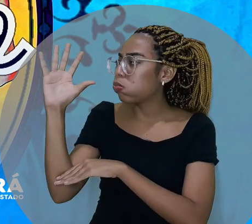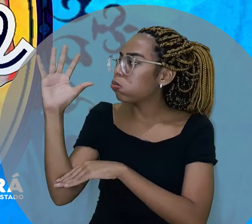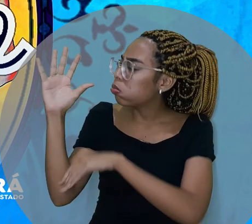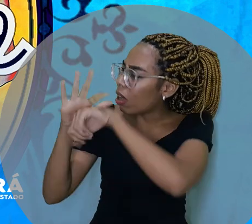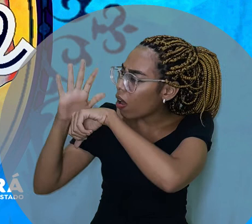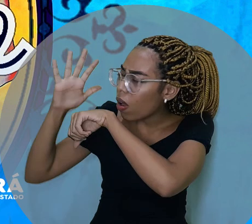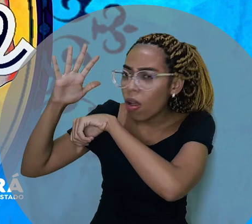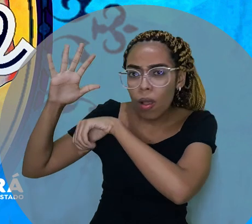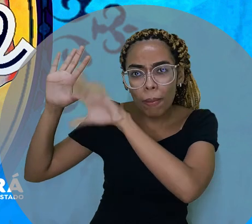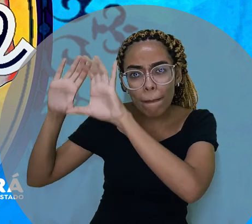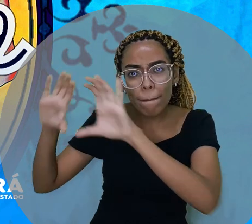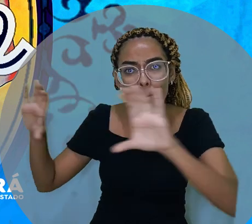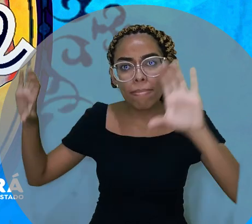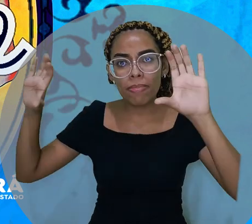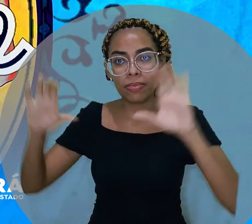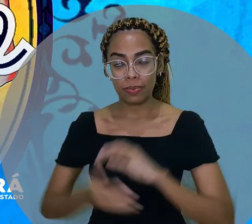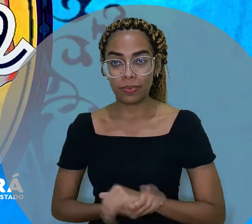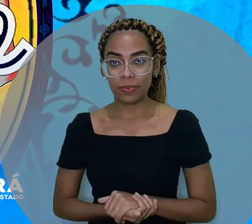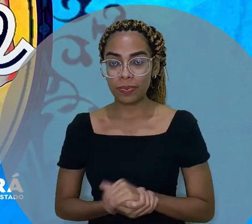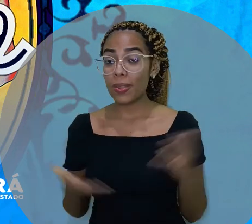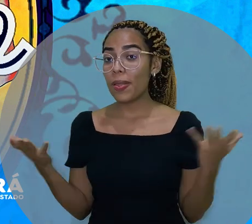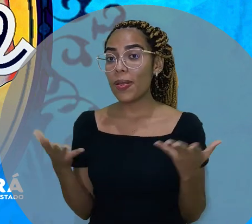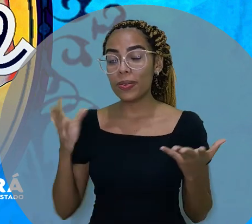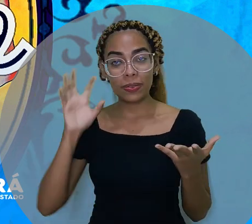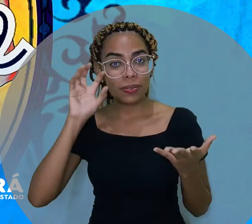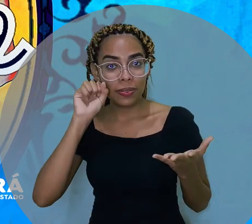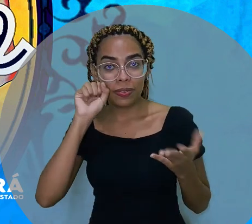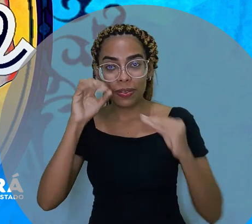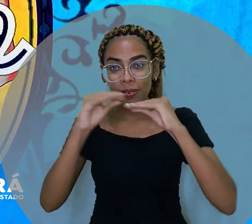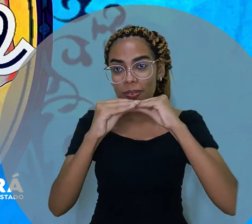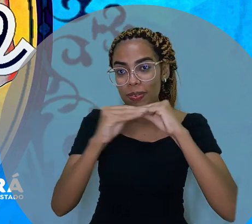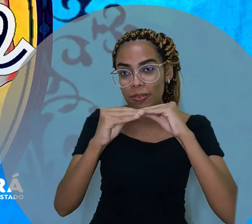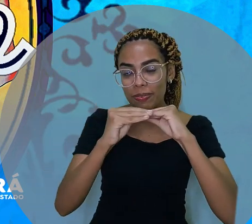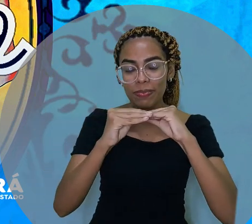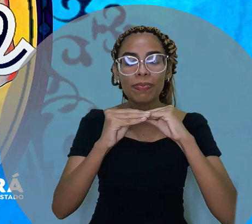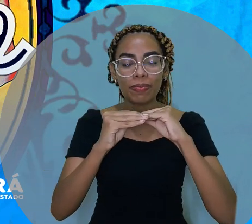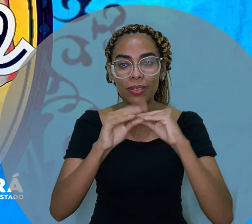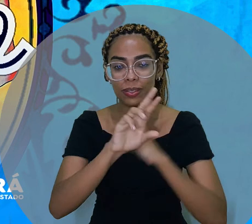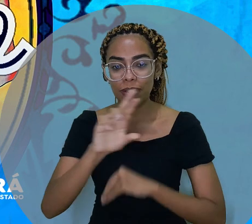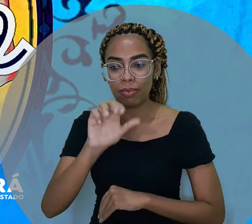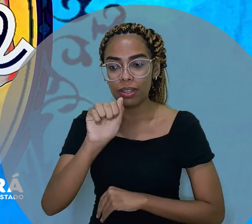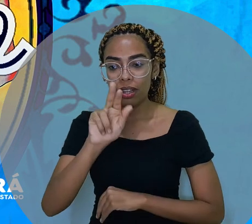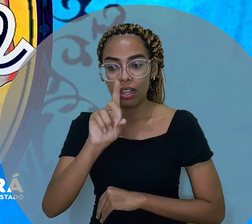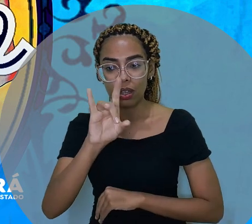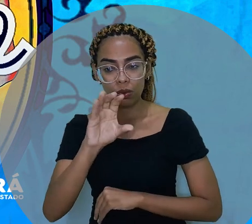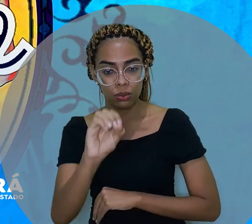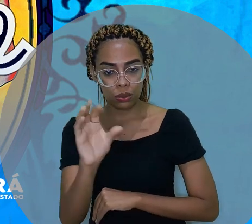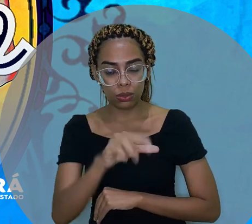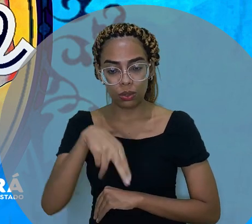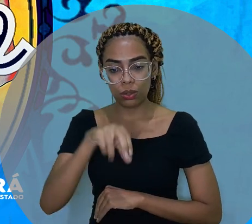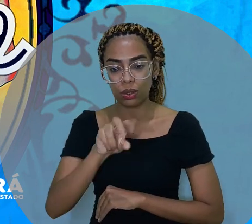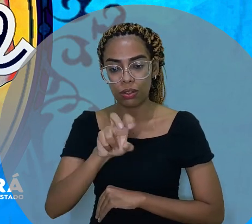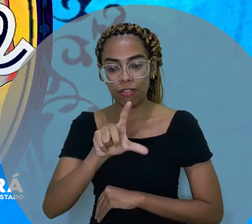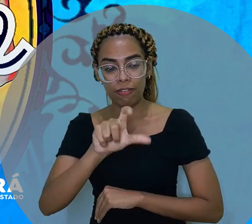A lua cheia, Senhora das Paixões, brilhava no céu. Você ouviu